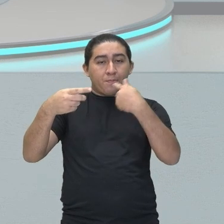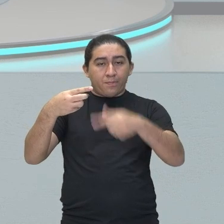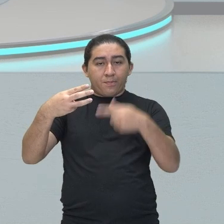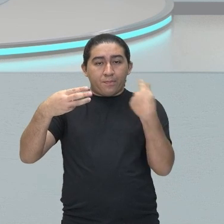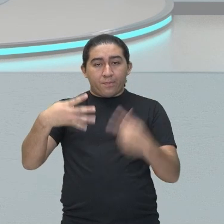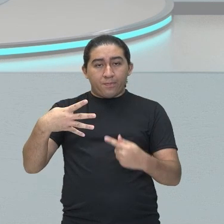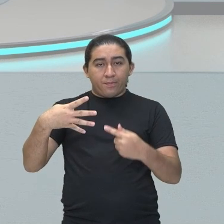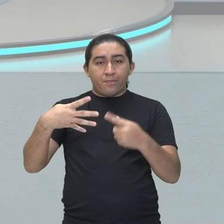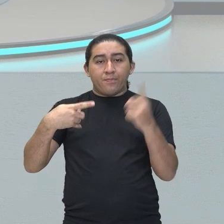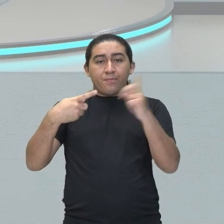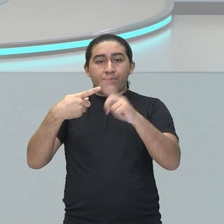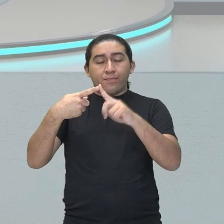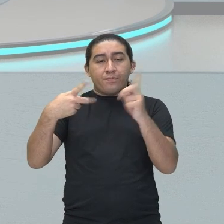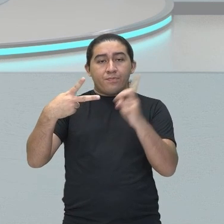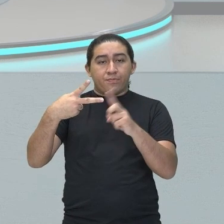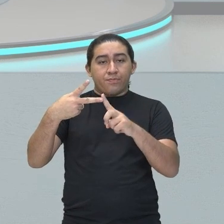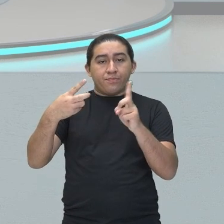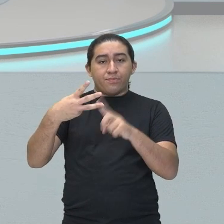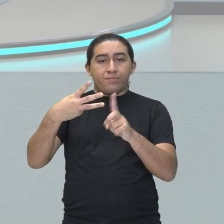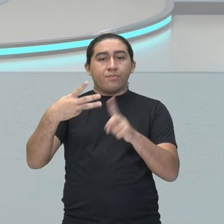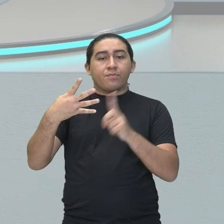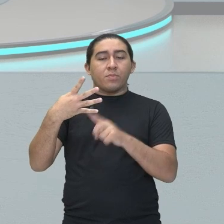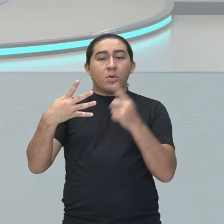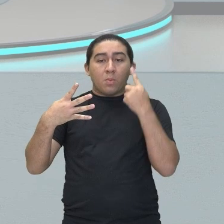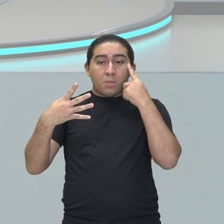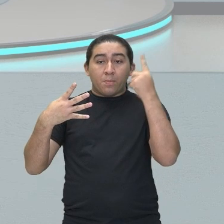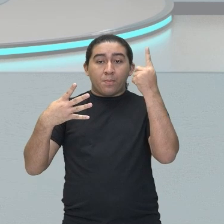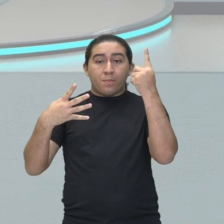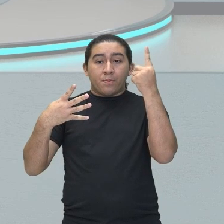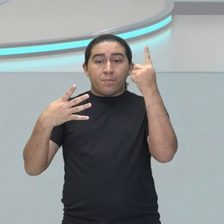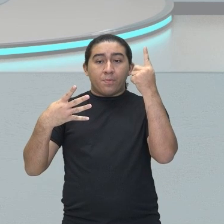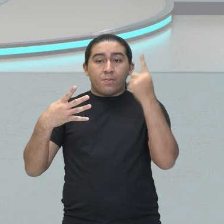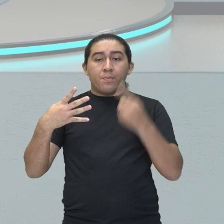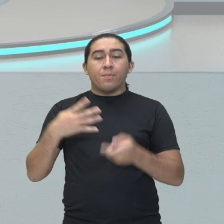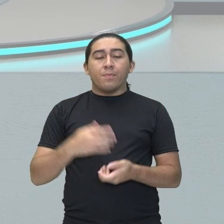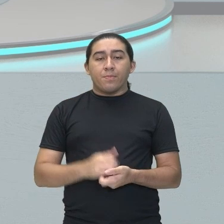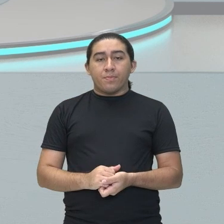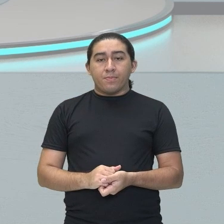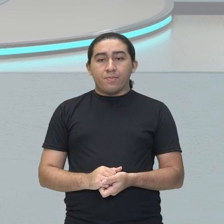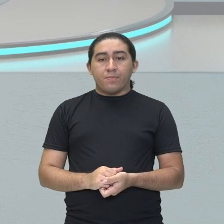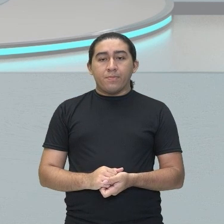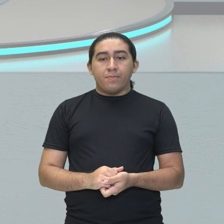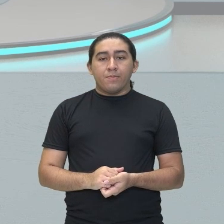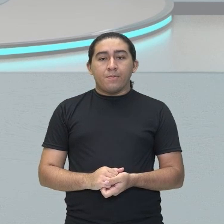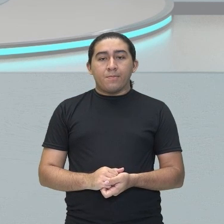métrico, epicédio e obras poéticas de Gloucester.